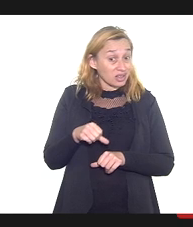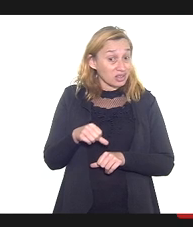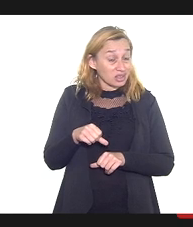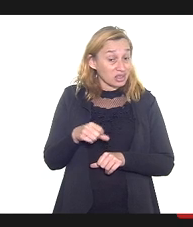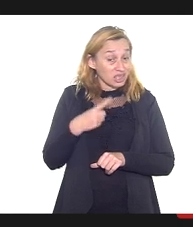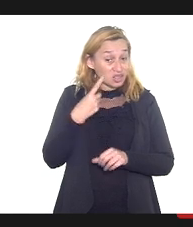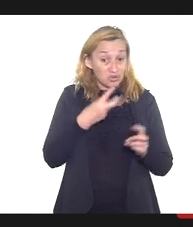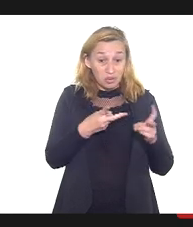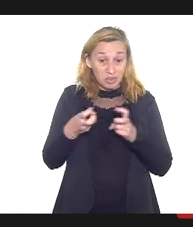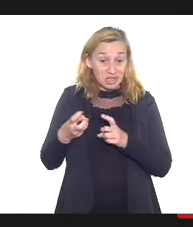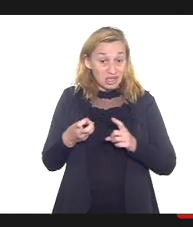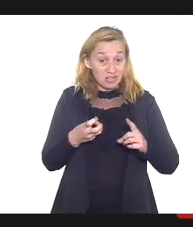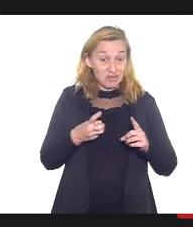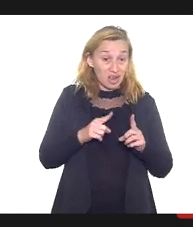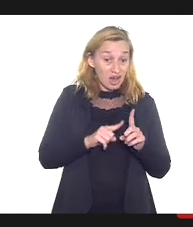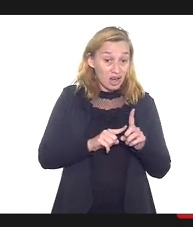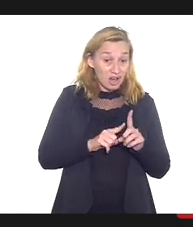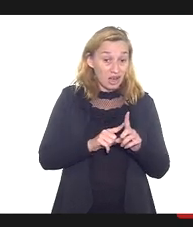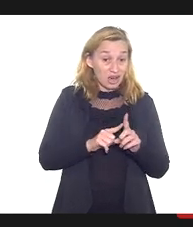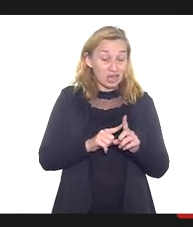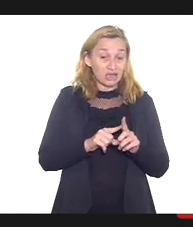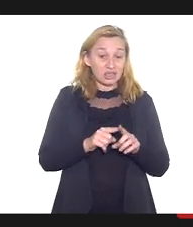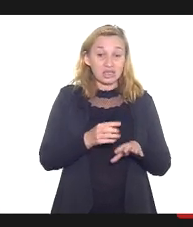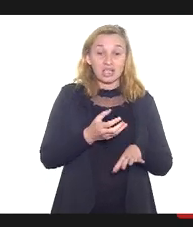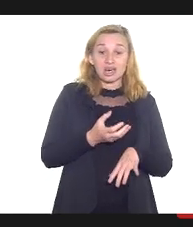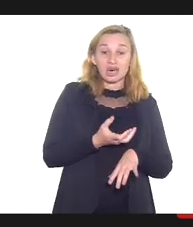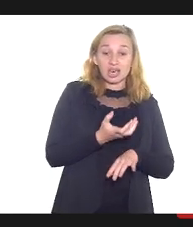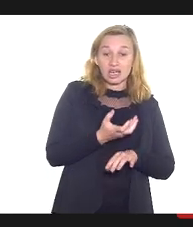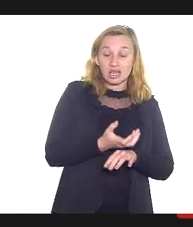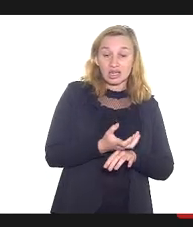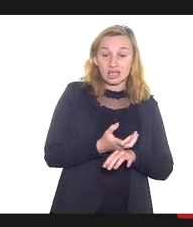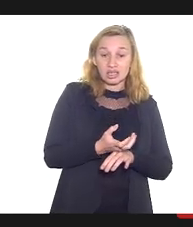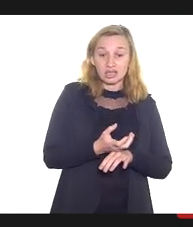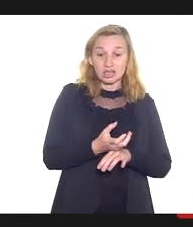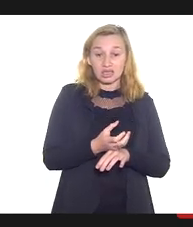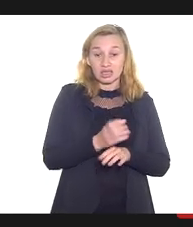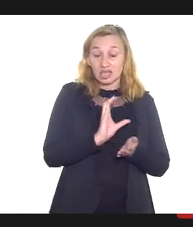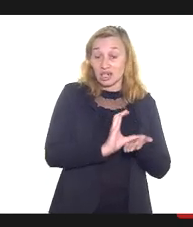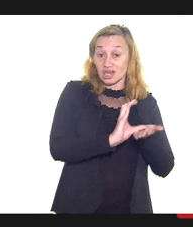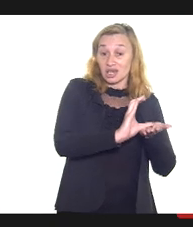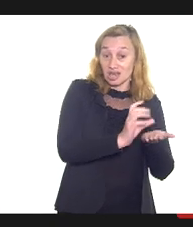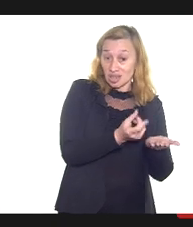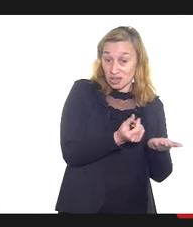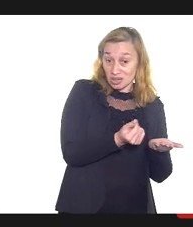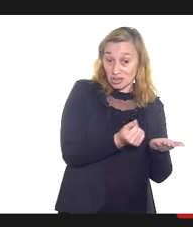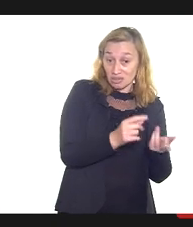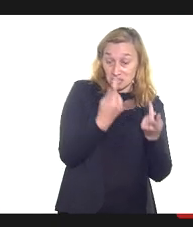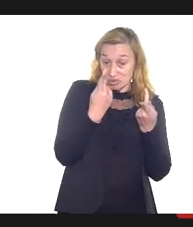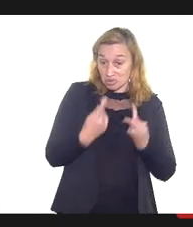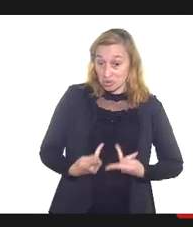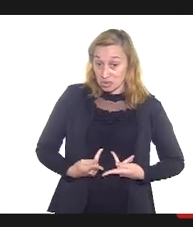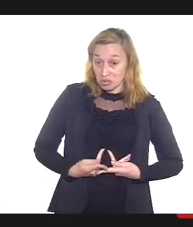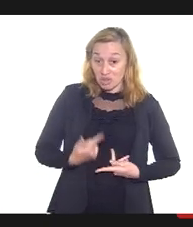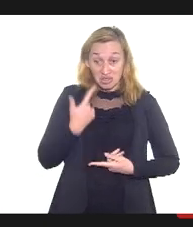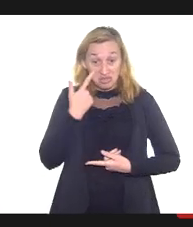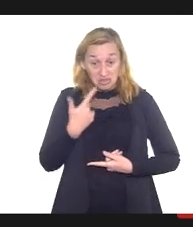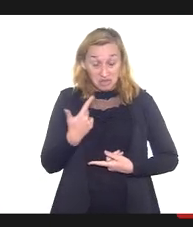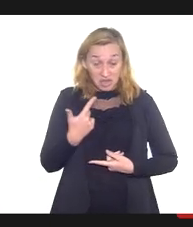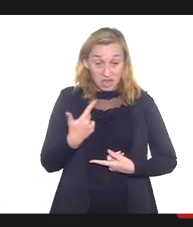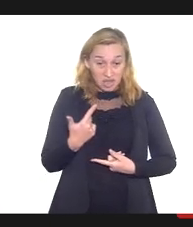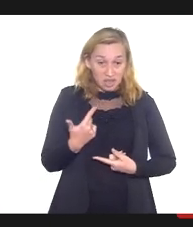histórico estrutural de recursos humanos nas escolas públicas, não é difícil a gente prever o cenário